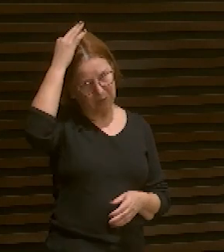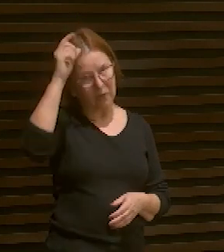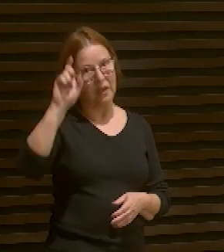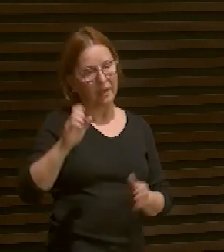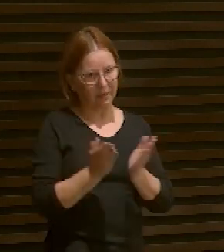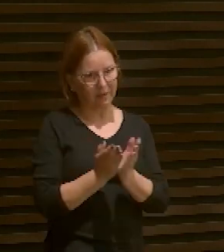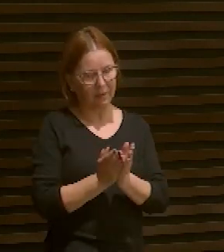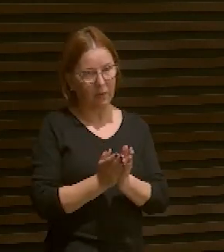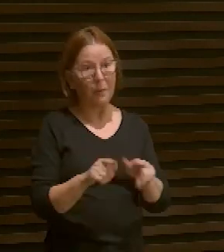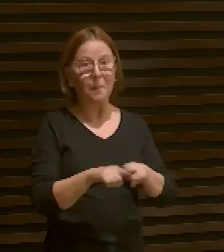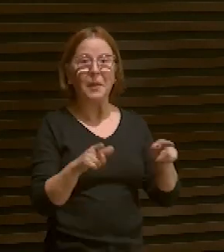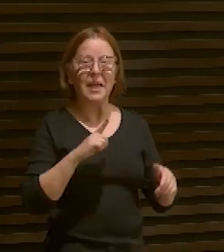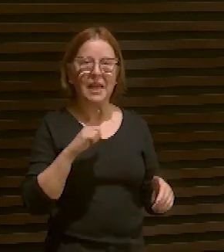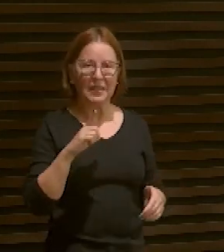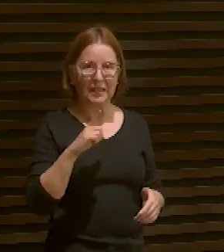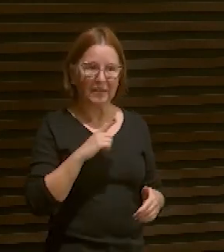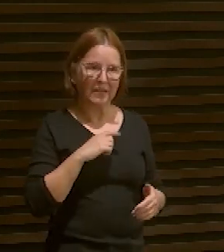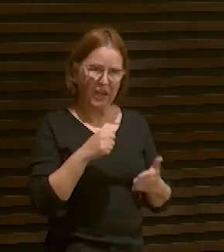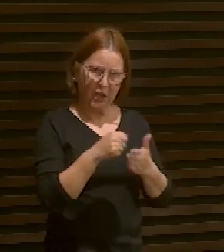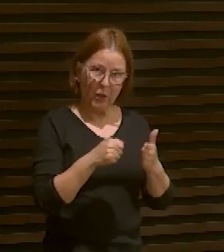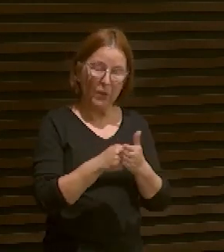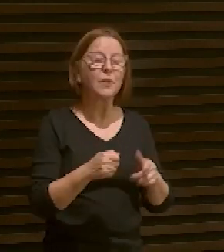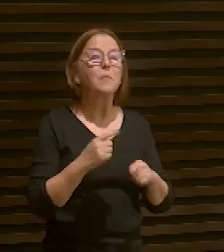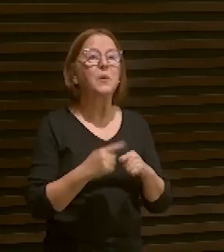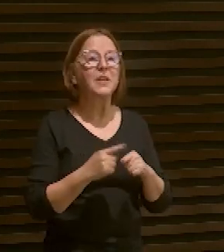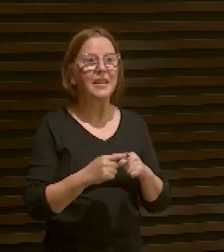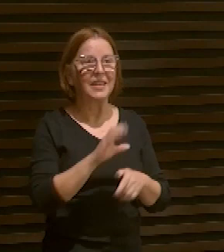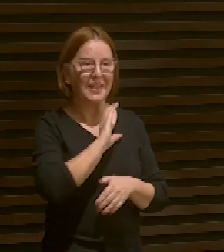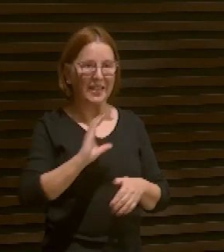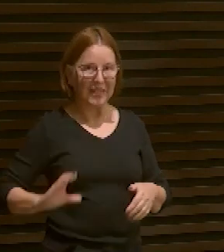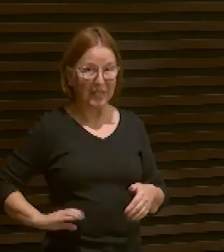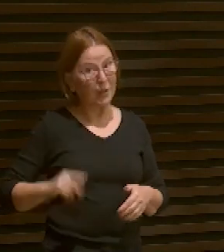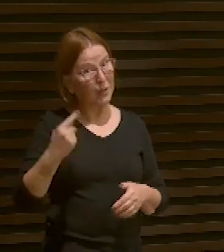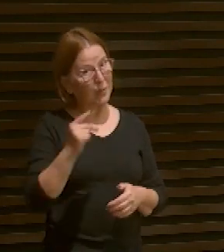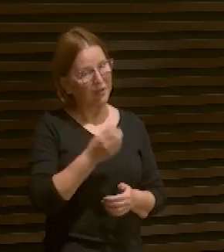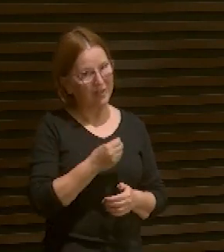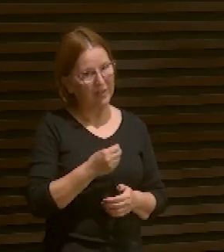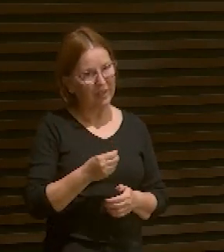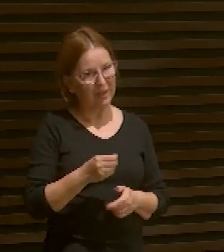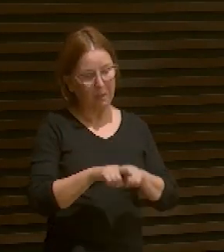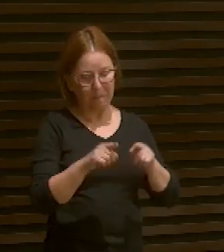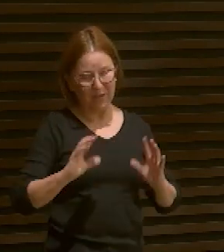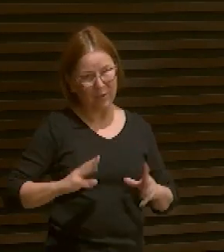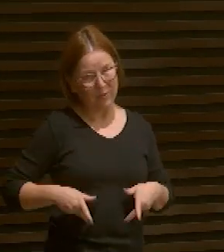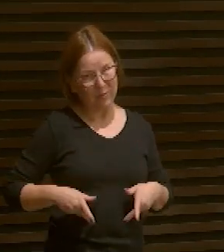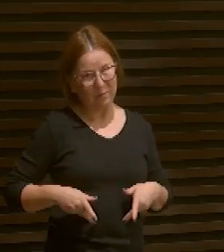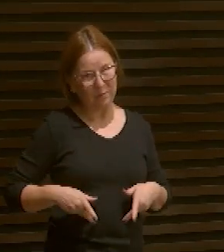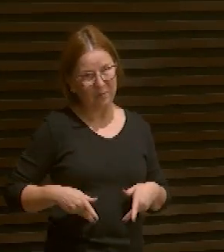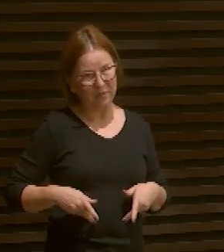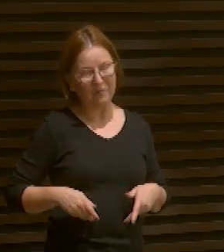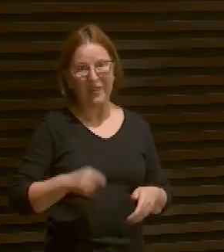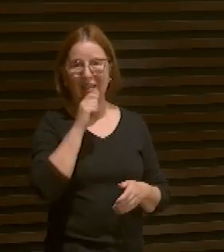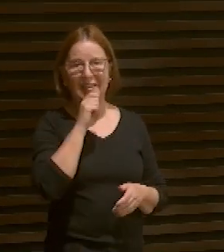lutas. Ele tem lutas porque Cristo é a vida dele, mas a carne ainda tem a